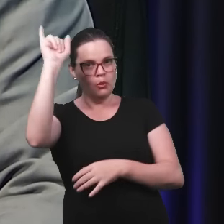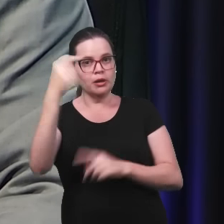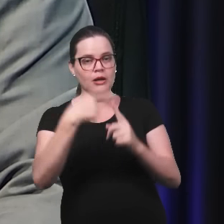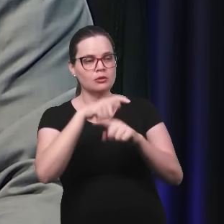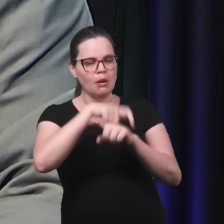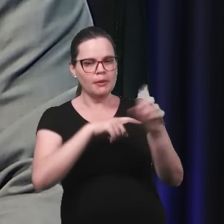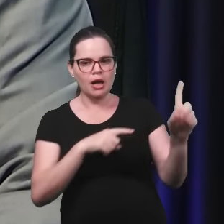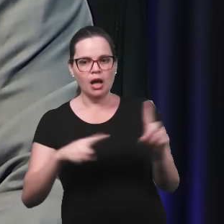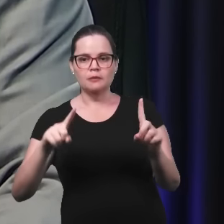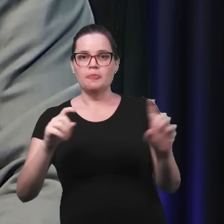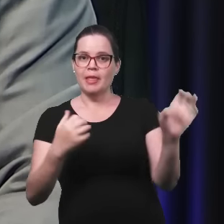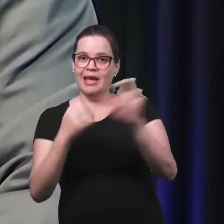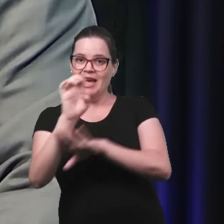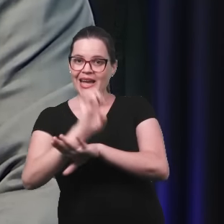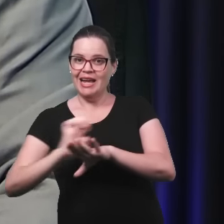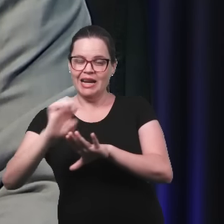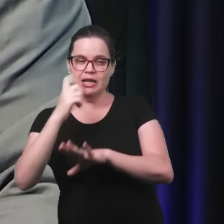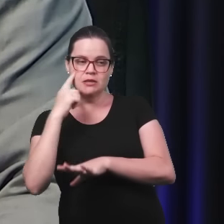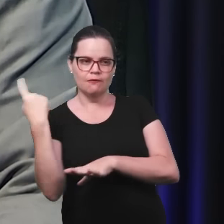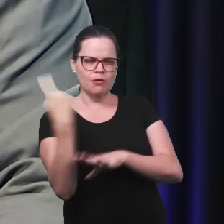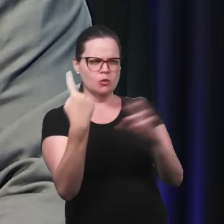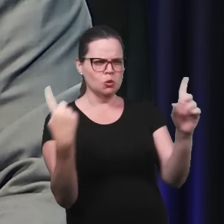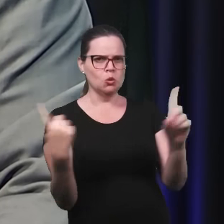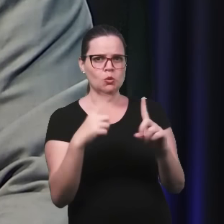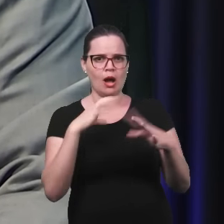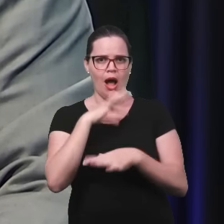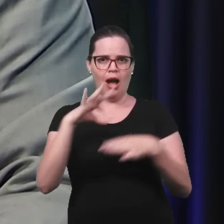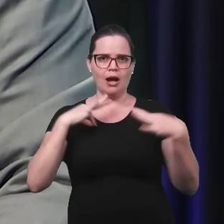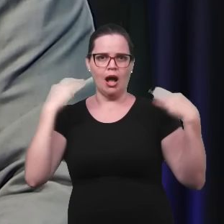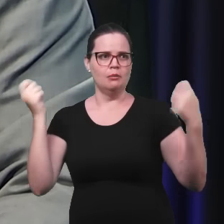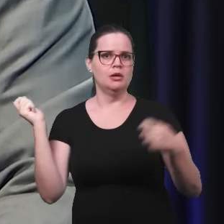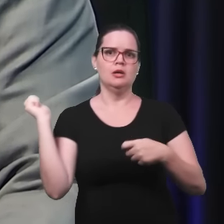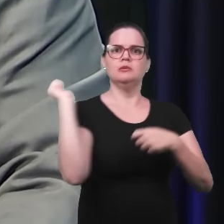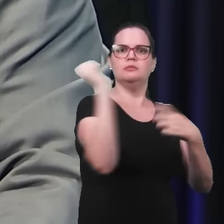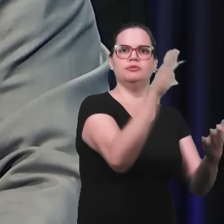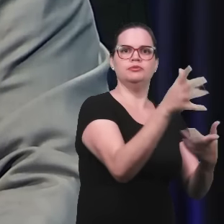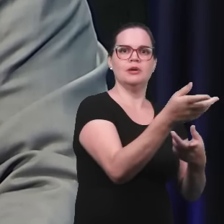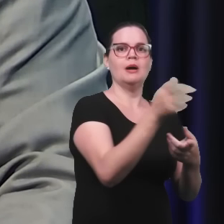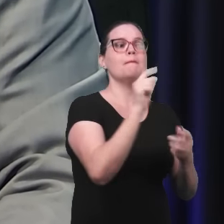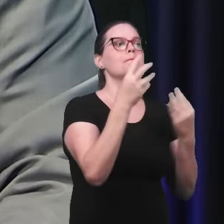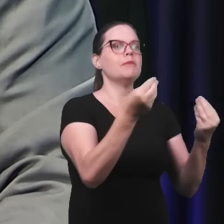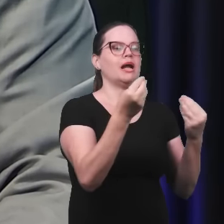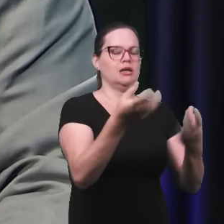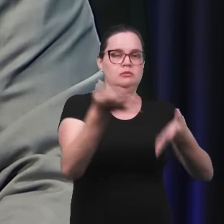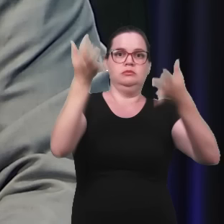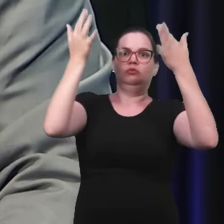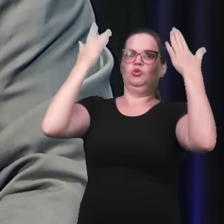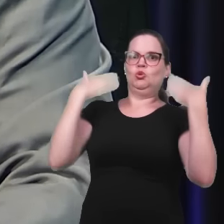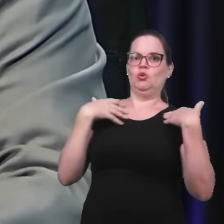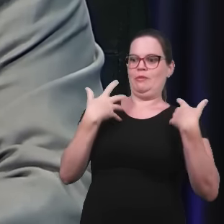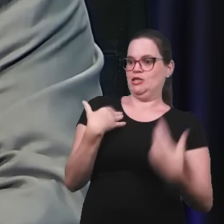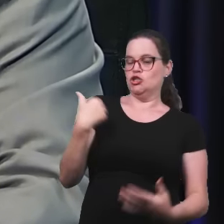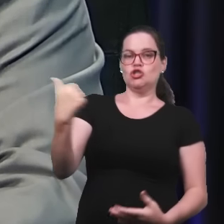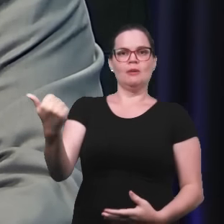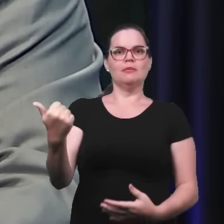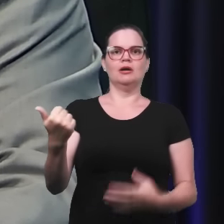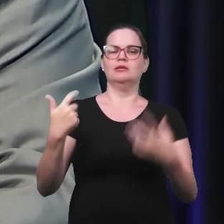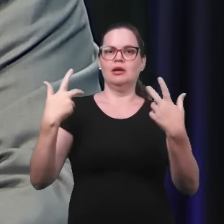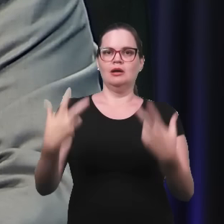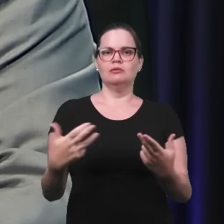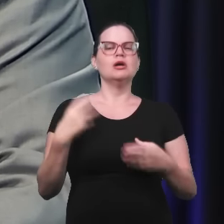Então, acontece o seguinte, a única coisa que pode desprender o homem, né, das